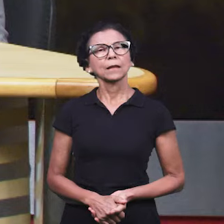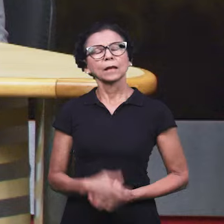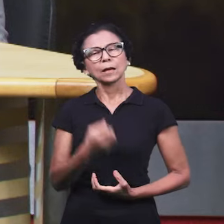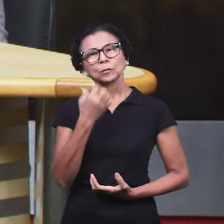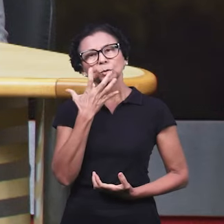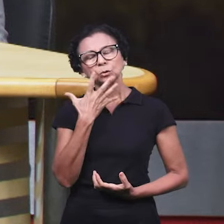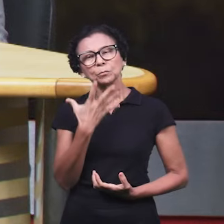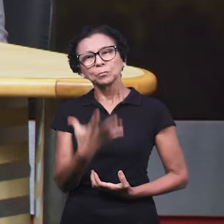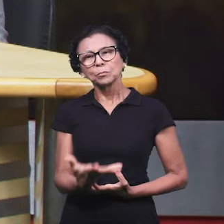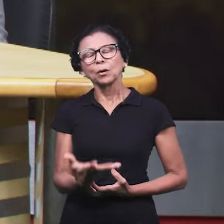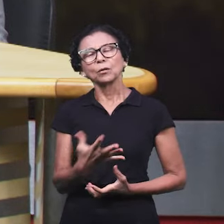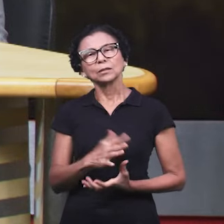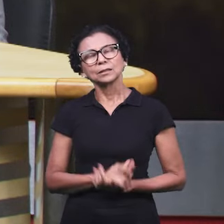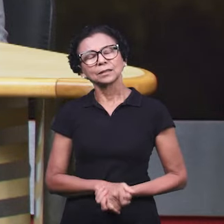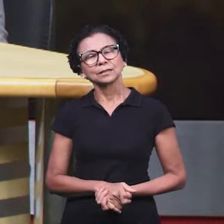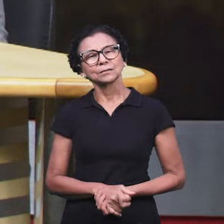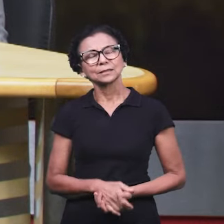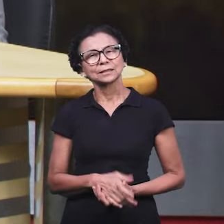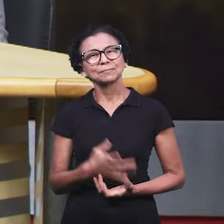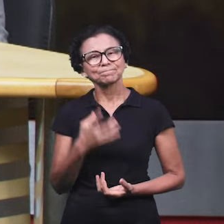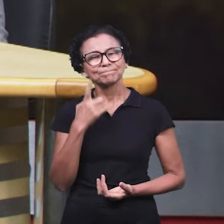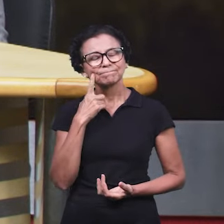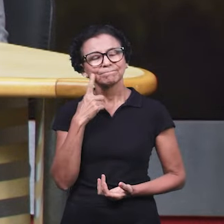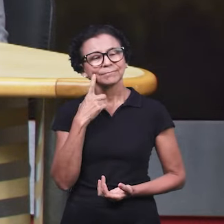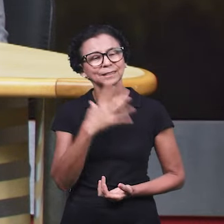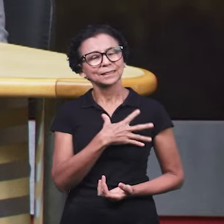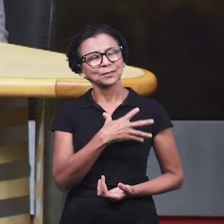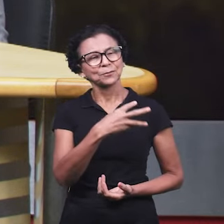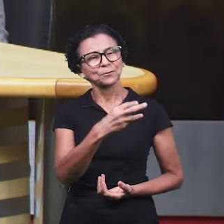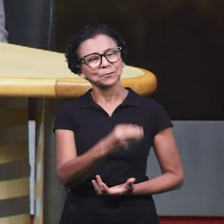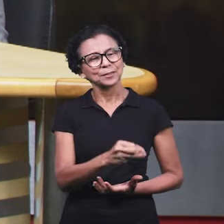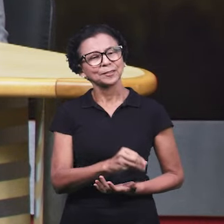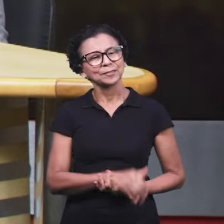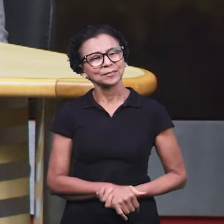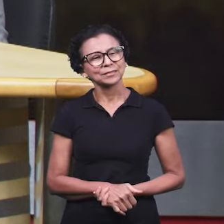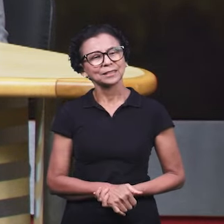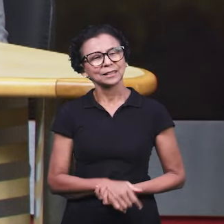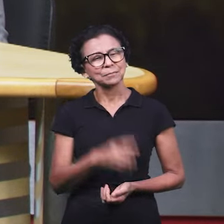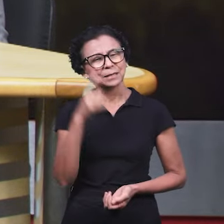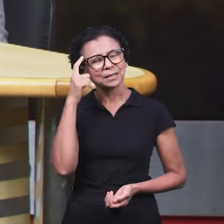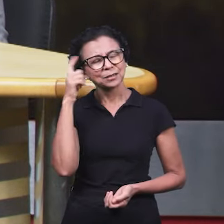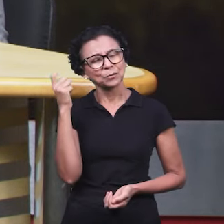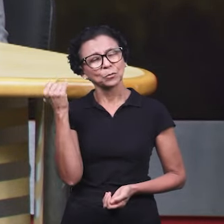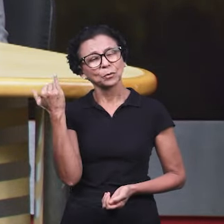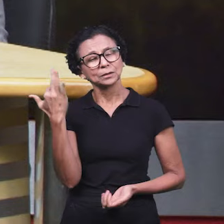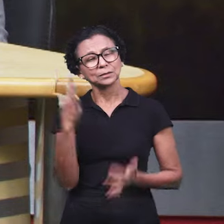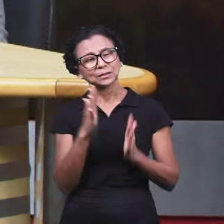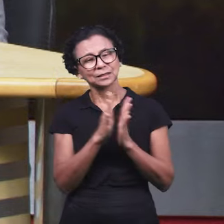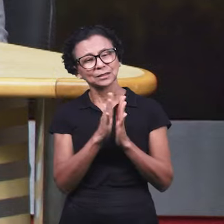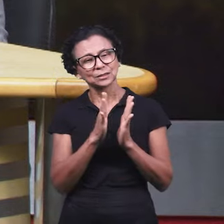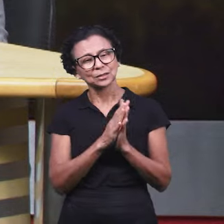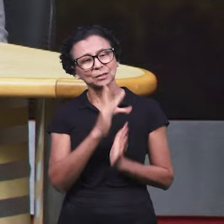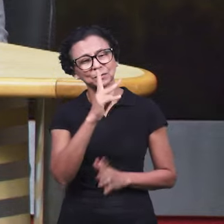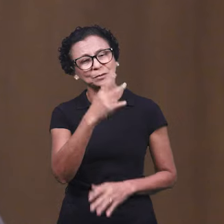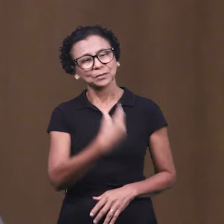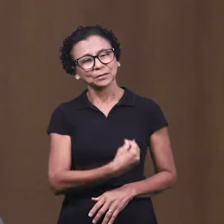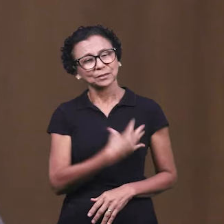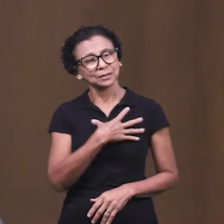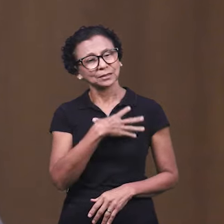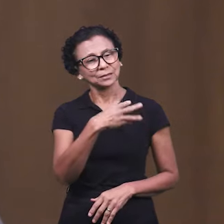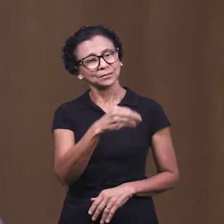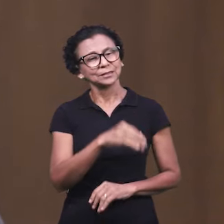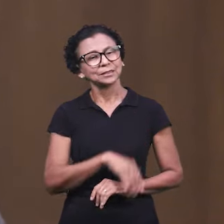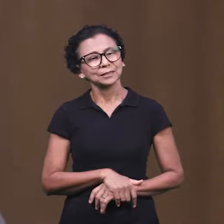gerações que virão mas que Da onde você veio quantas orações quantas buscas entendeu então essa